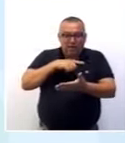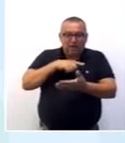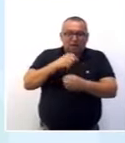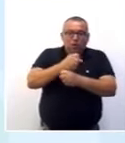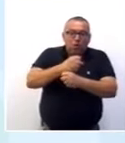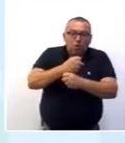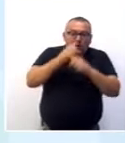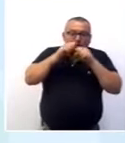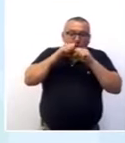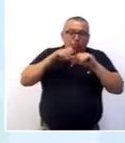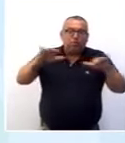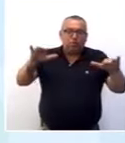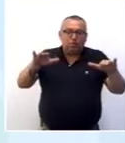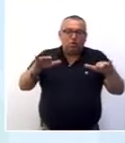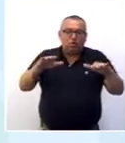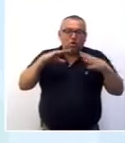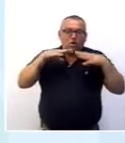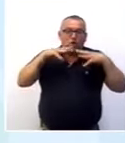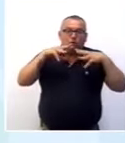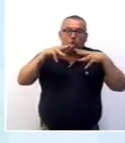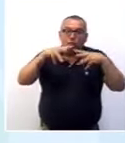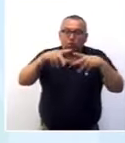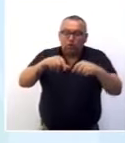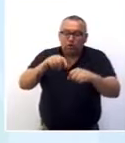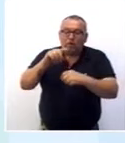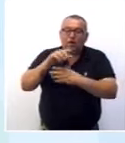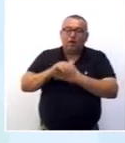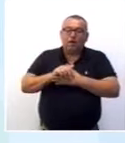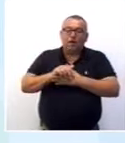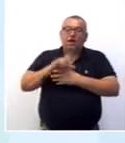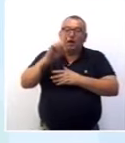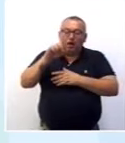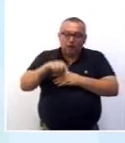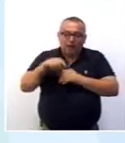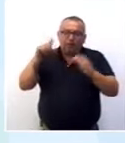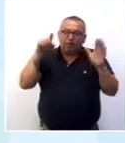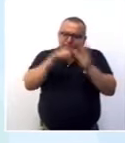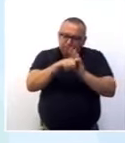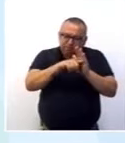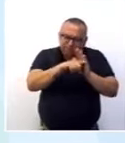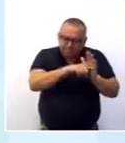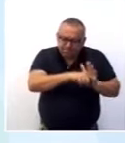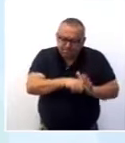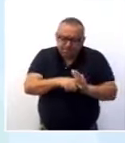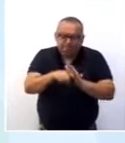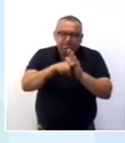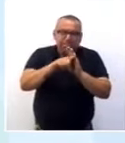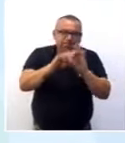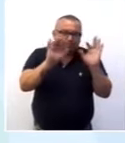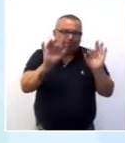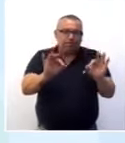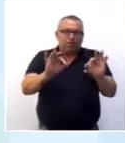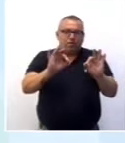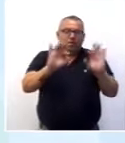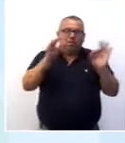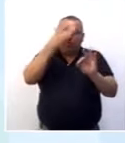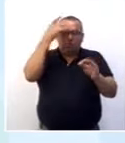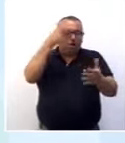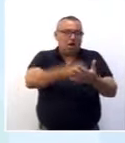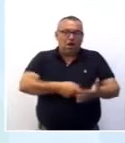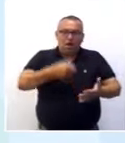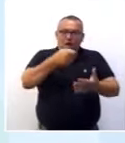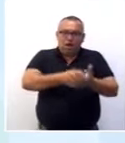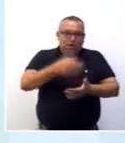sua publicação. Gente, tudo isso é questão de pesquisa, tá certo? Ninguém aqui está exigindo que